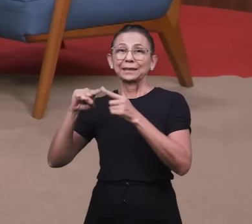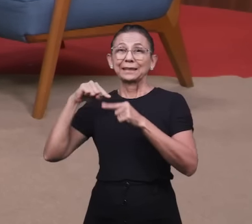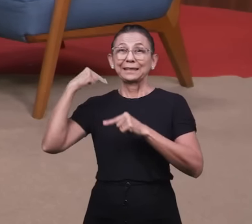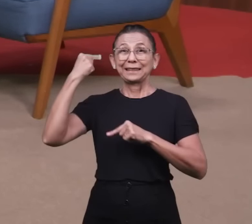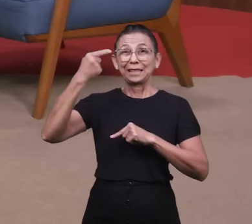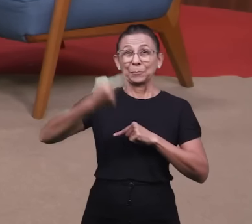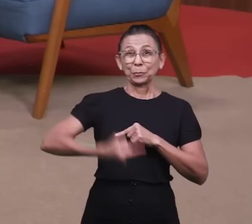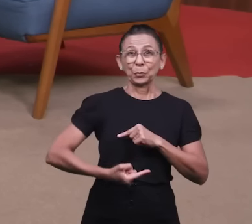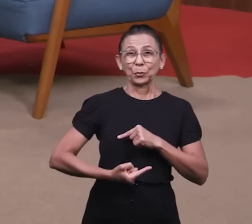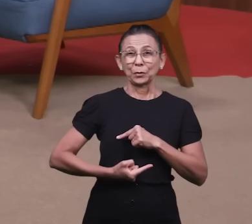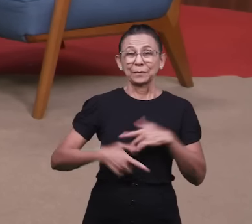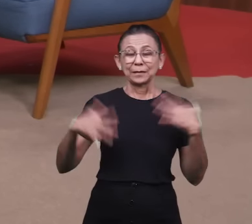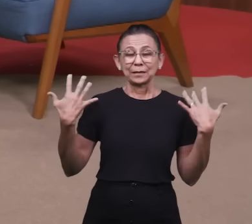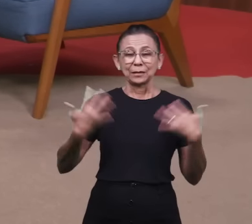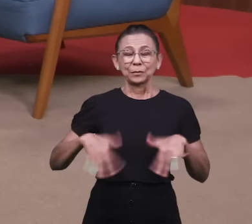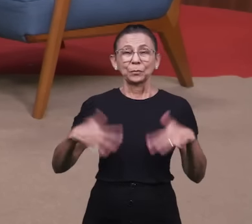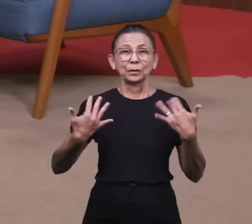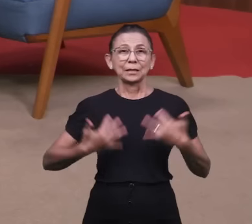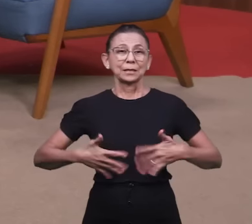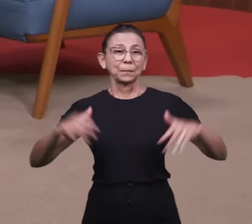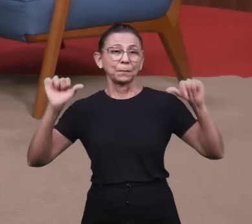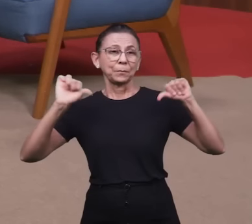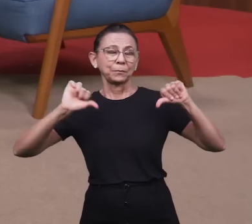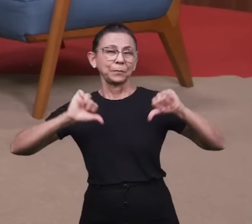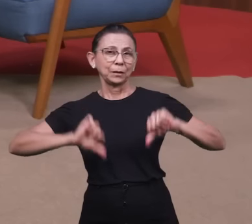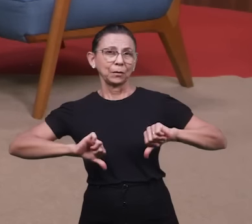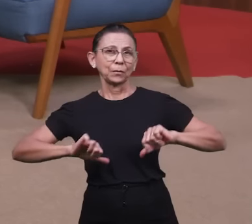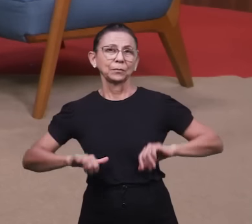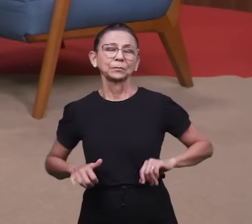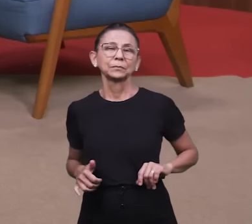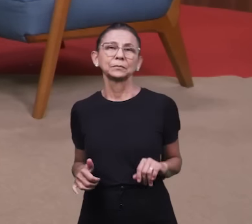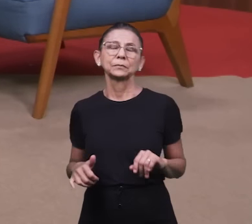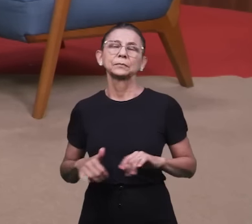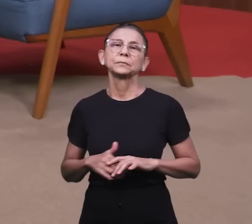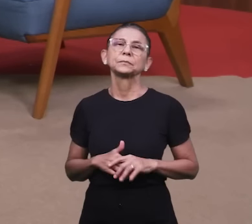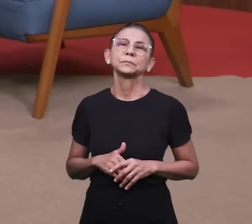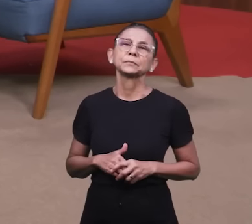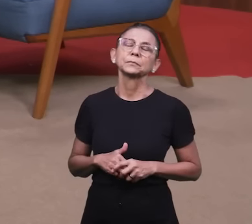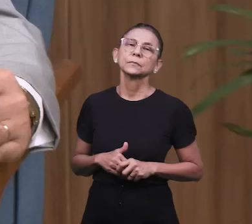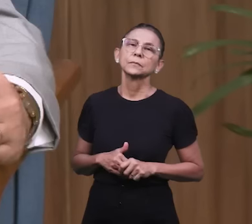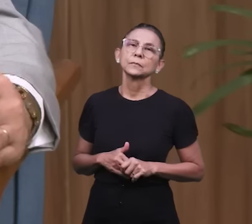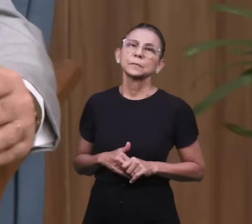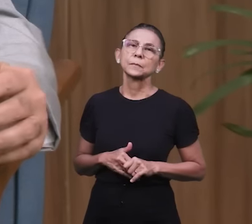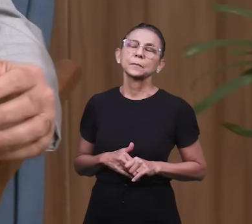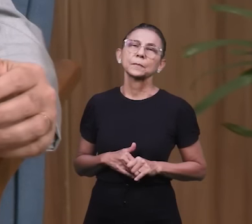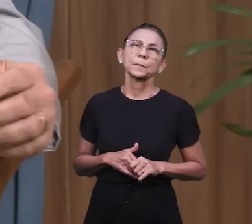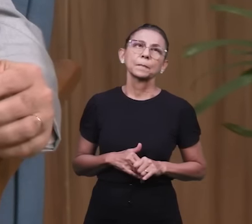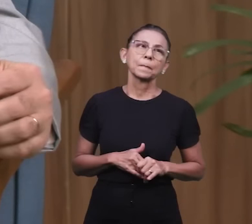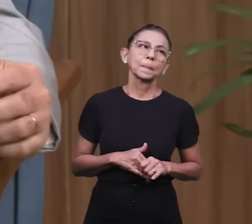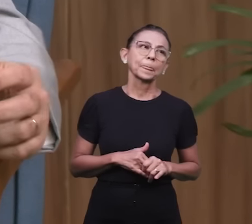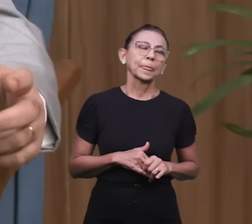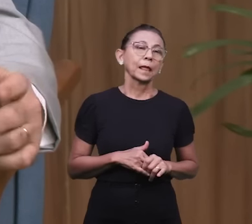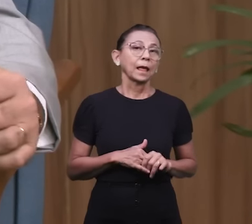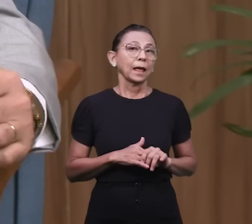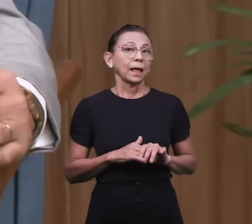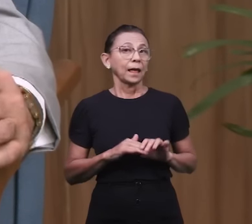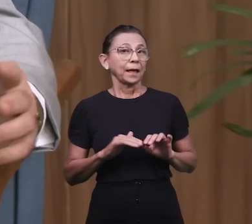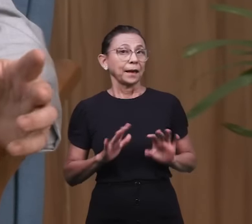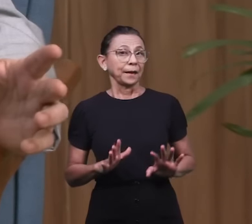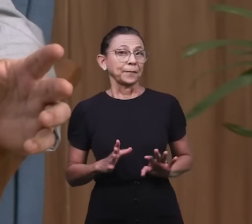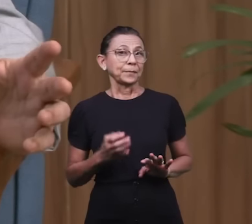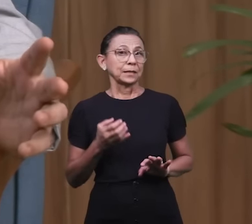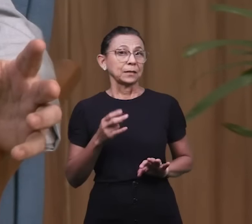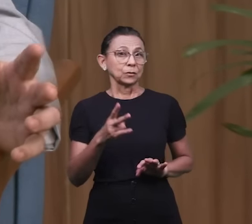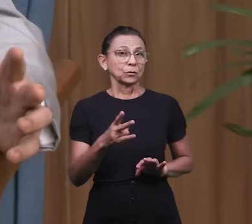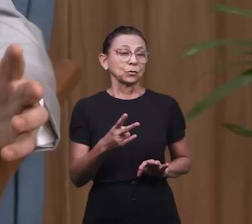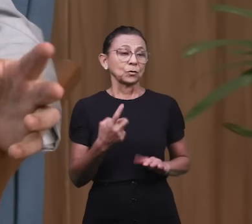Santo se a gente entrar no meu caso a gente entrar se aprofundar nessa experiência a gente não sai